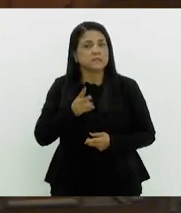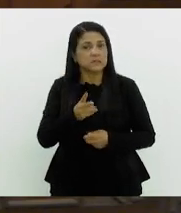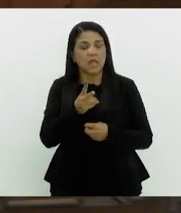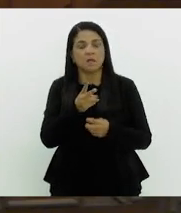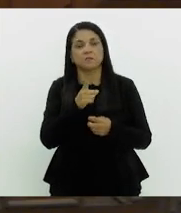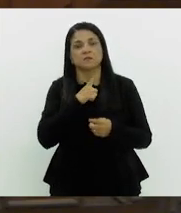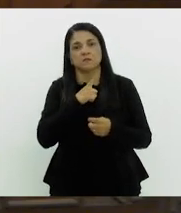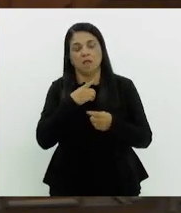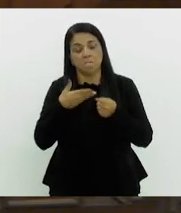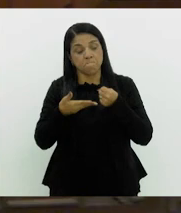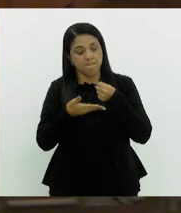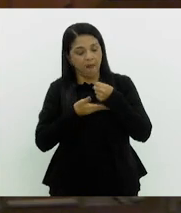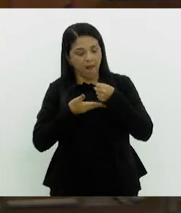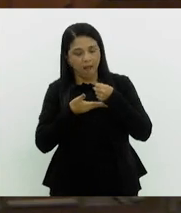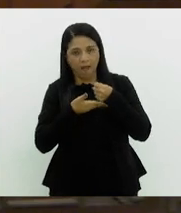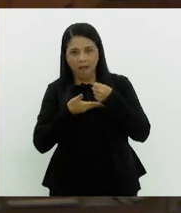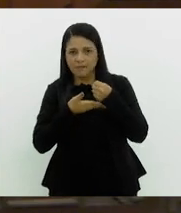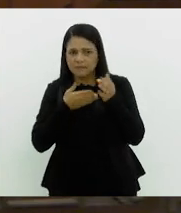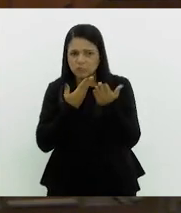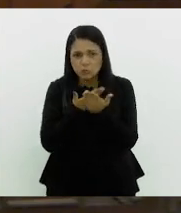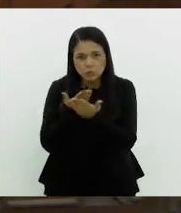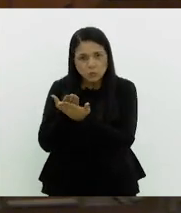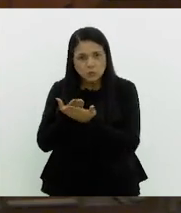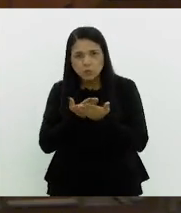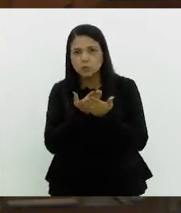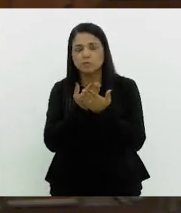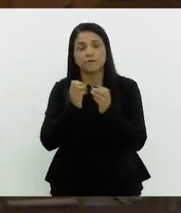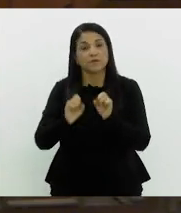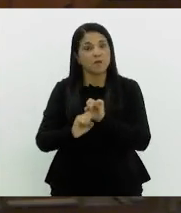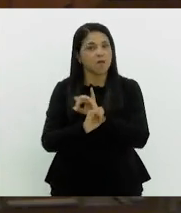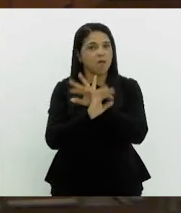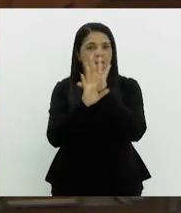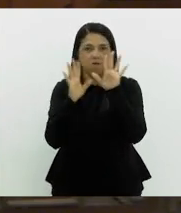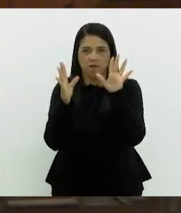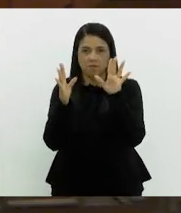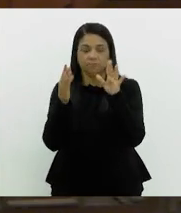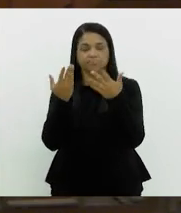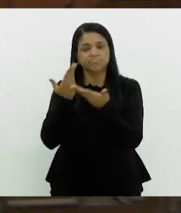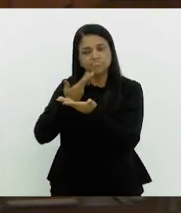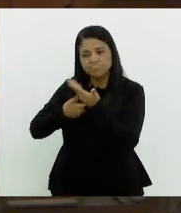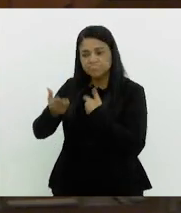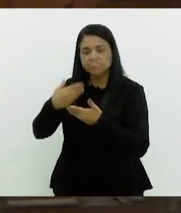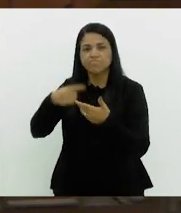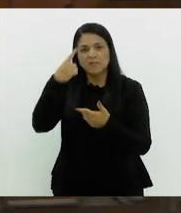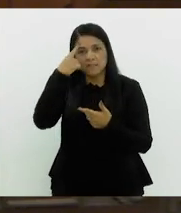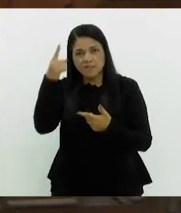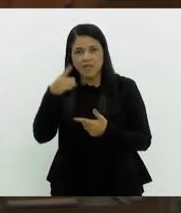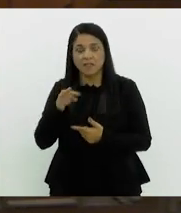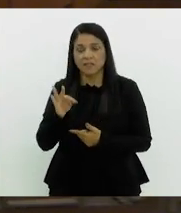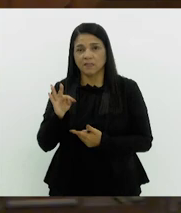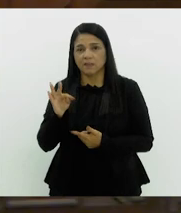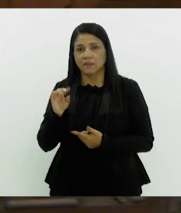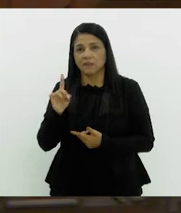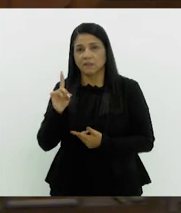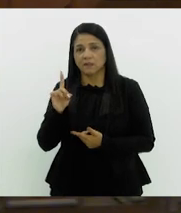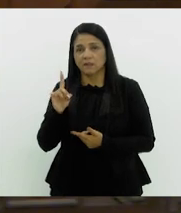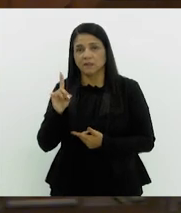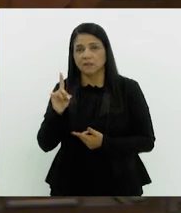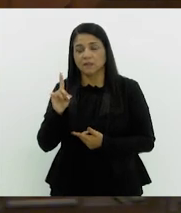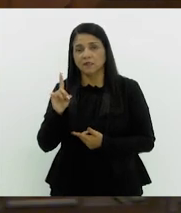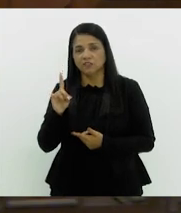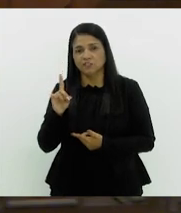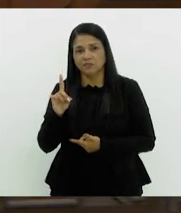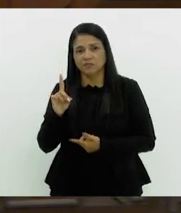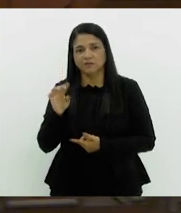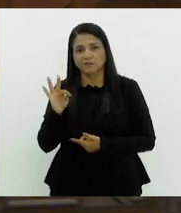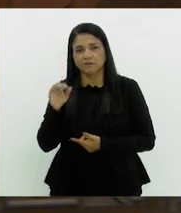isso esteja claro e evidente para todos. E trocando ideias com o Dante, que é muito envolvido com a associação, com o Ricardo,